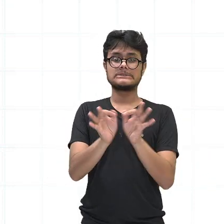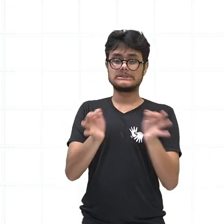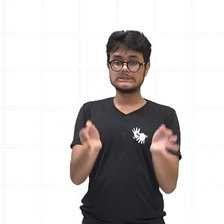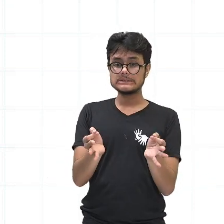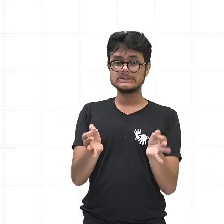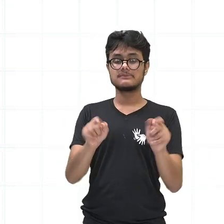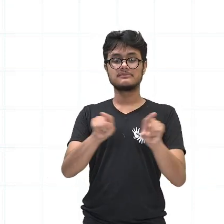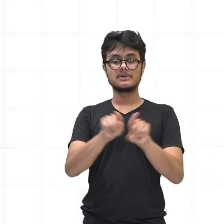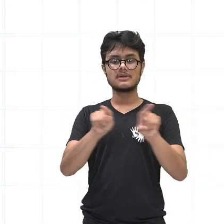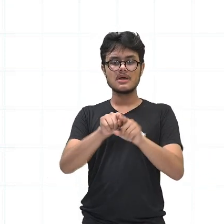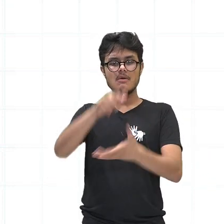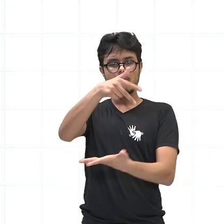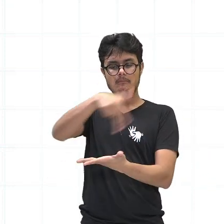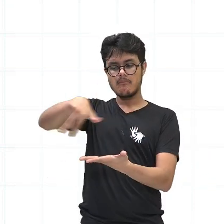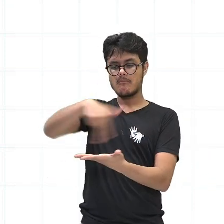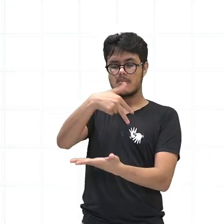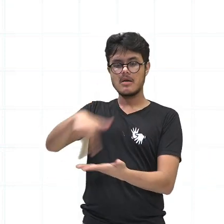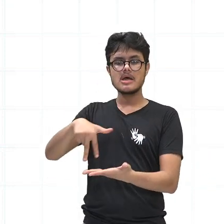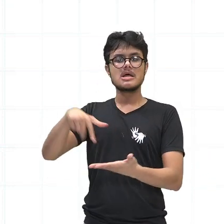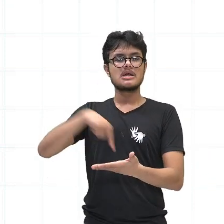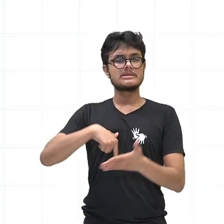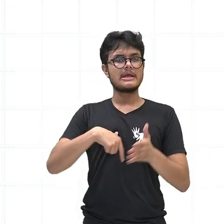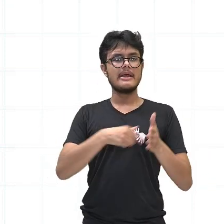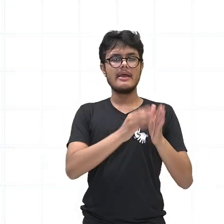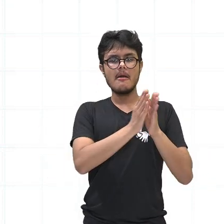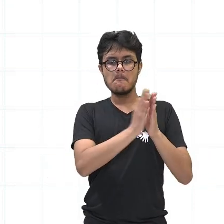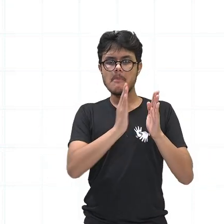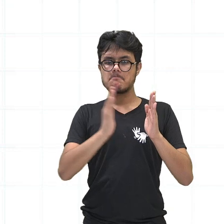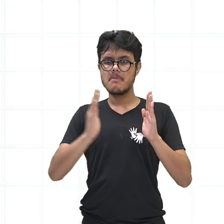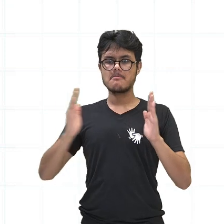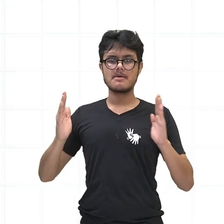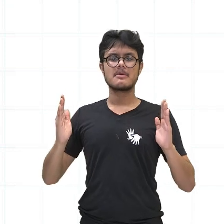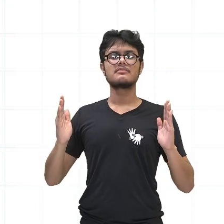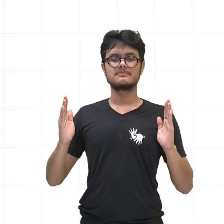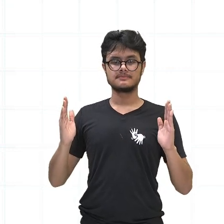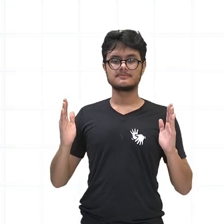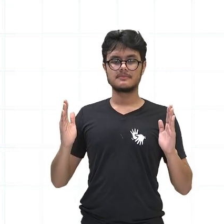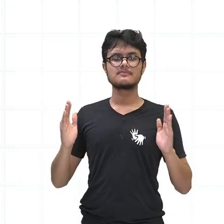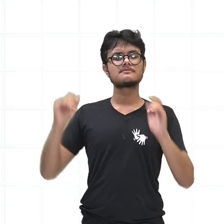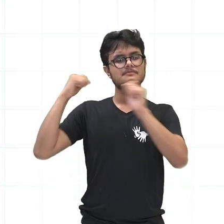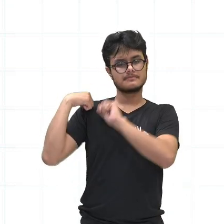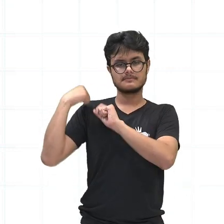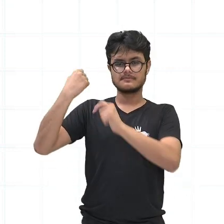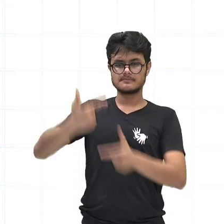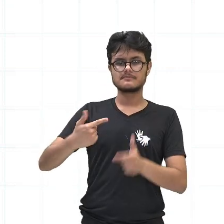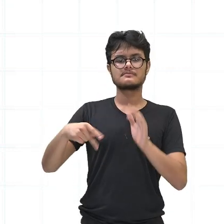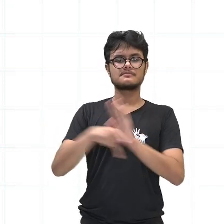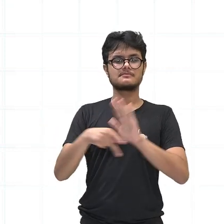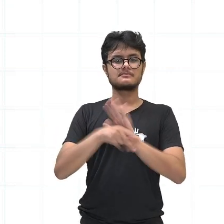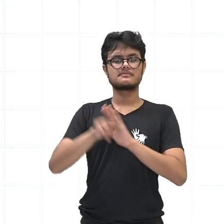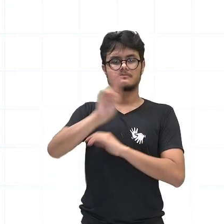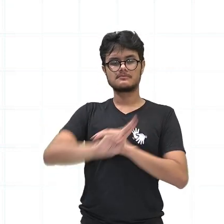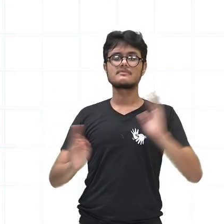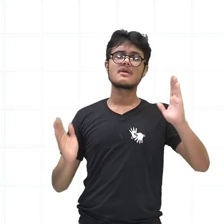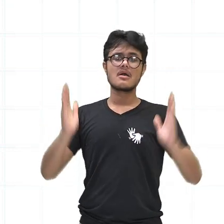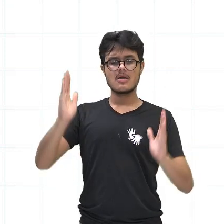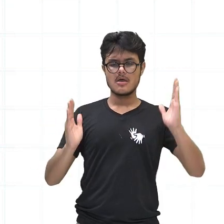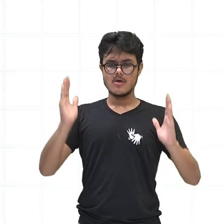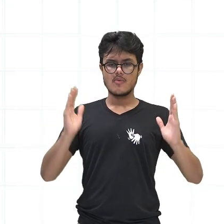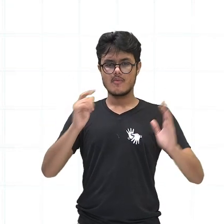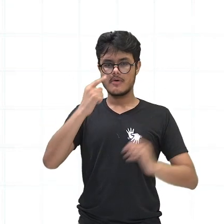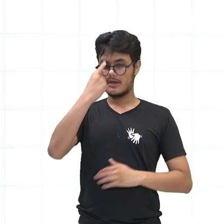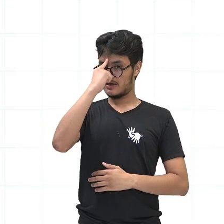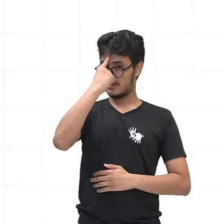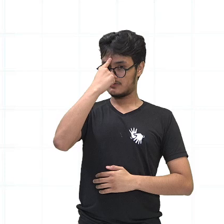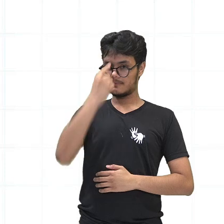de dança altamente ritualística e tradicionalmente associada aos templos hindus. Aí